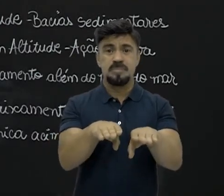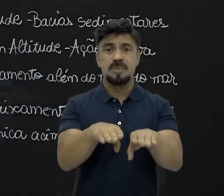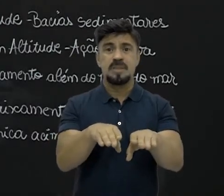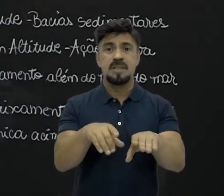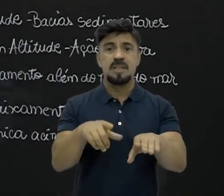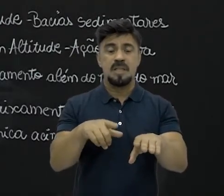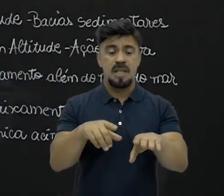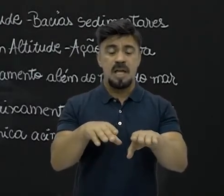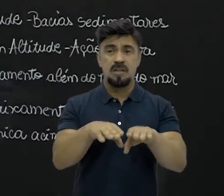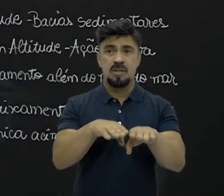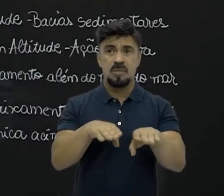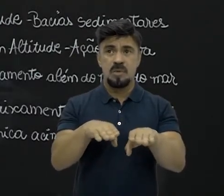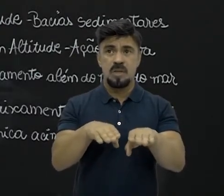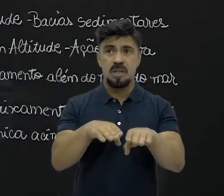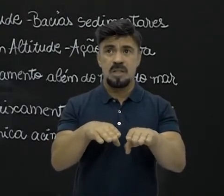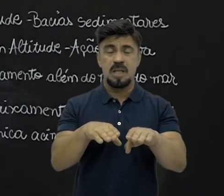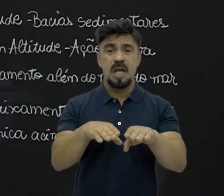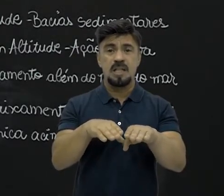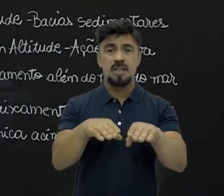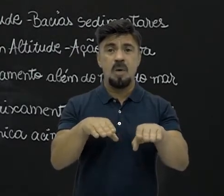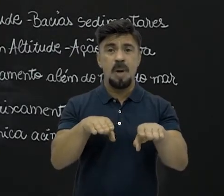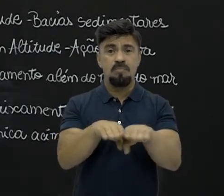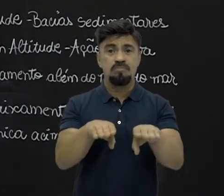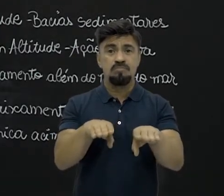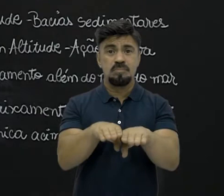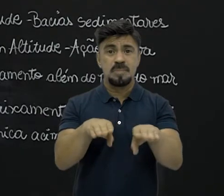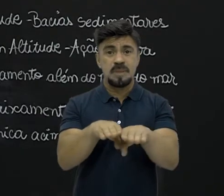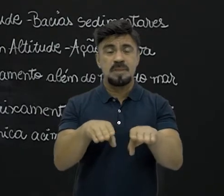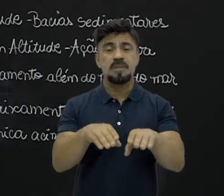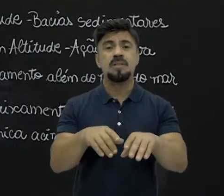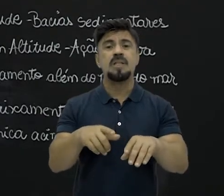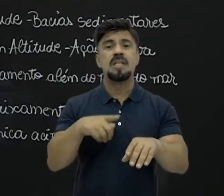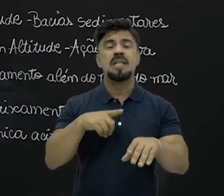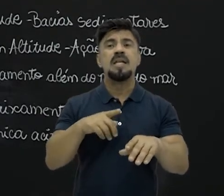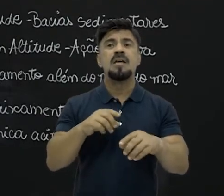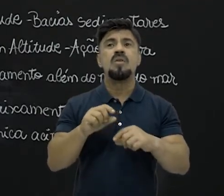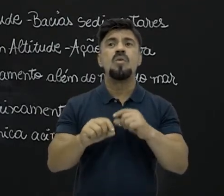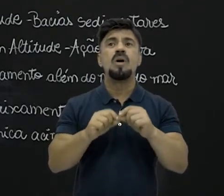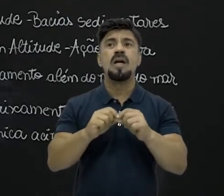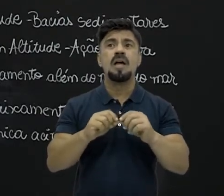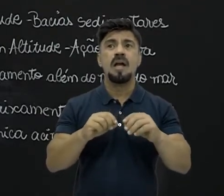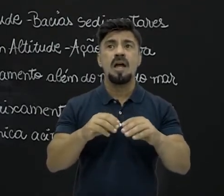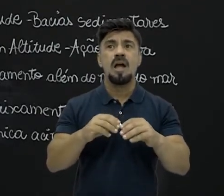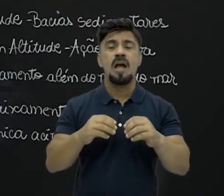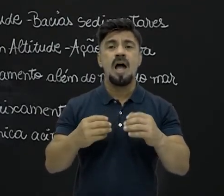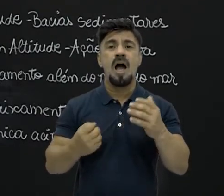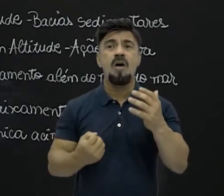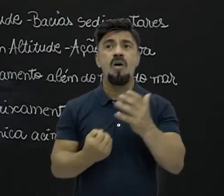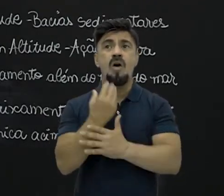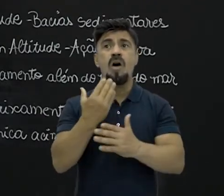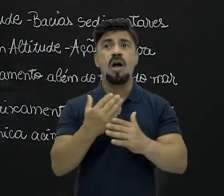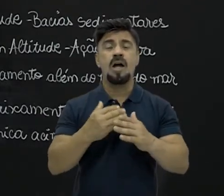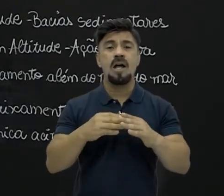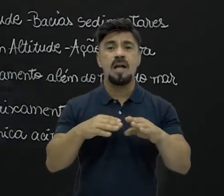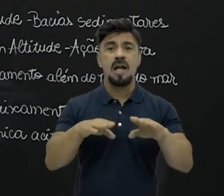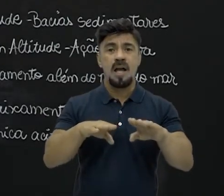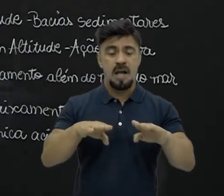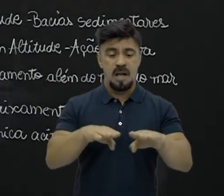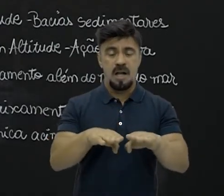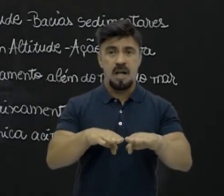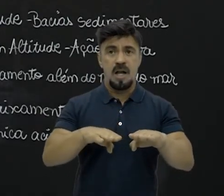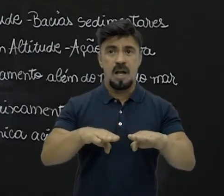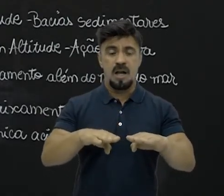placas estão em processo de convergência e ela acaba dando origem à orogênese.